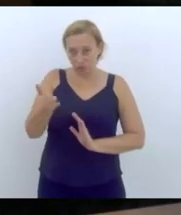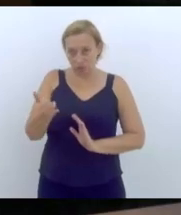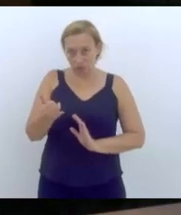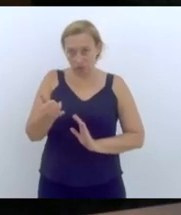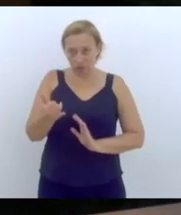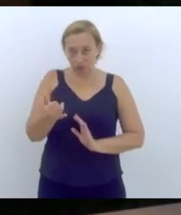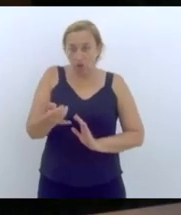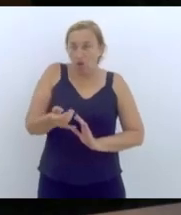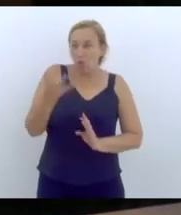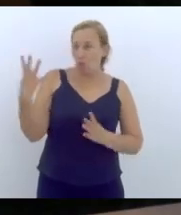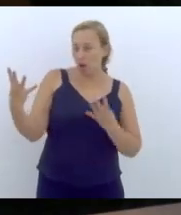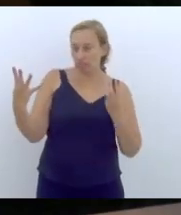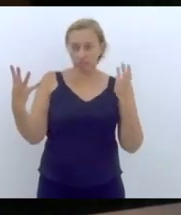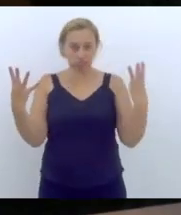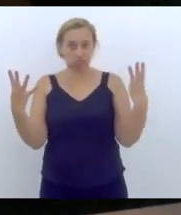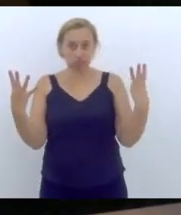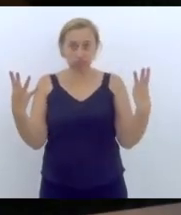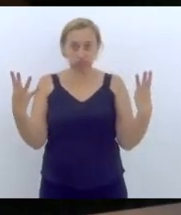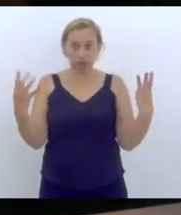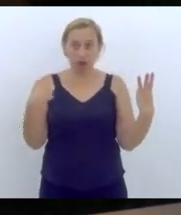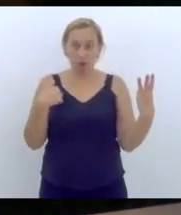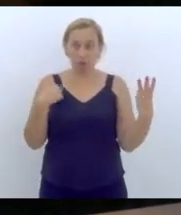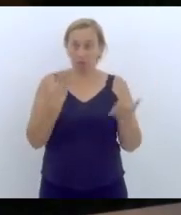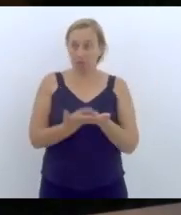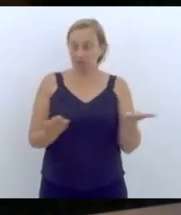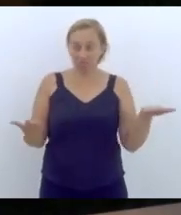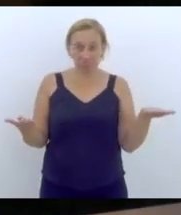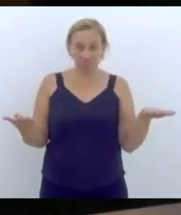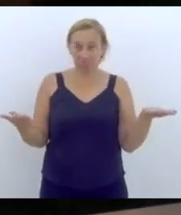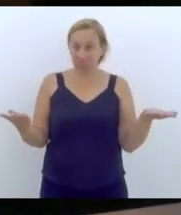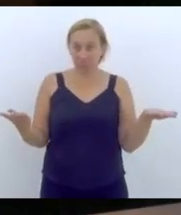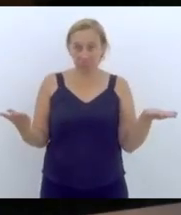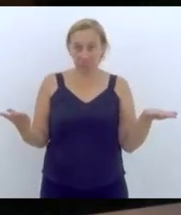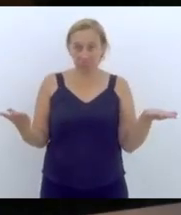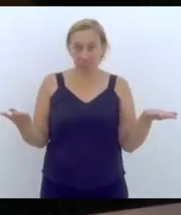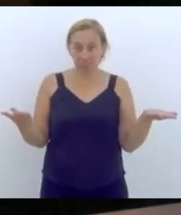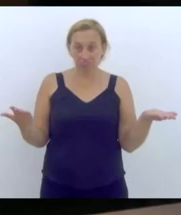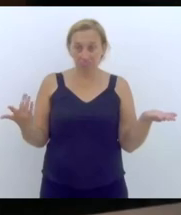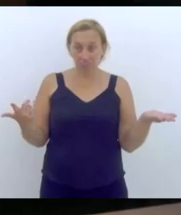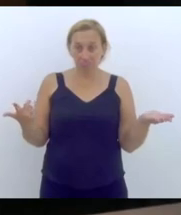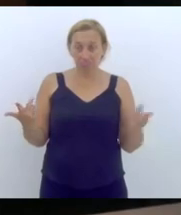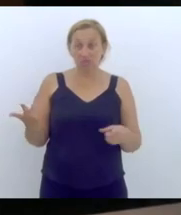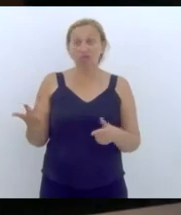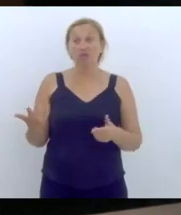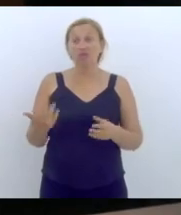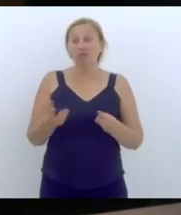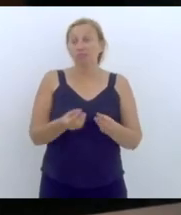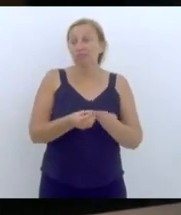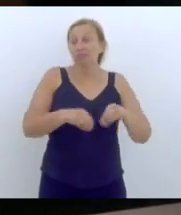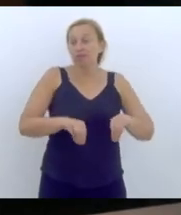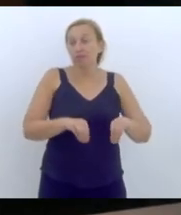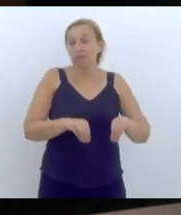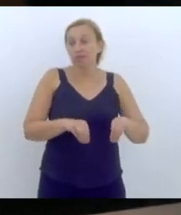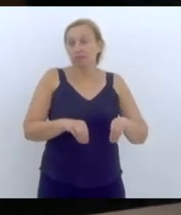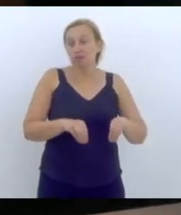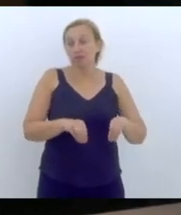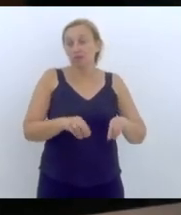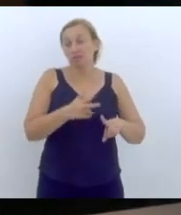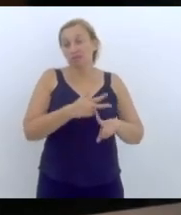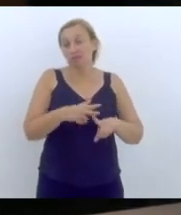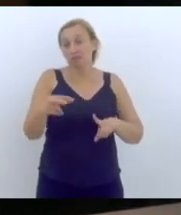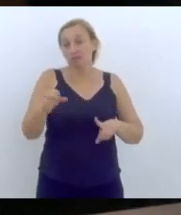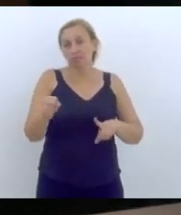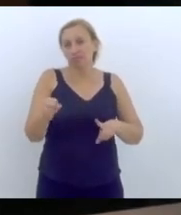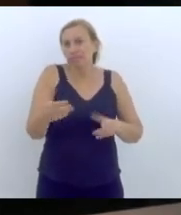foi 4-3, fui derrotado. Ganhou a prejudicabilidade. Não